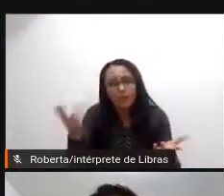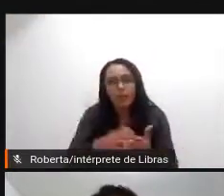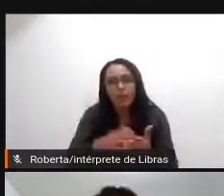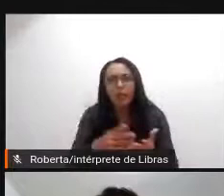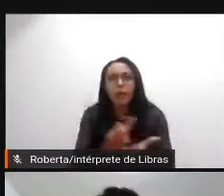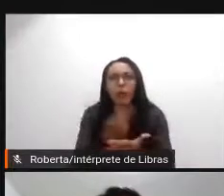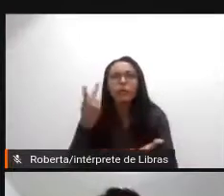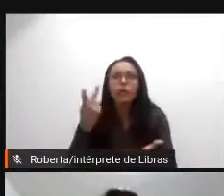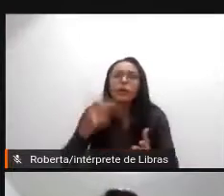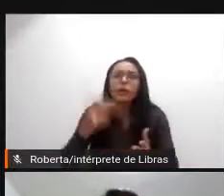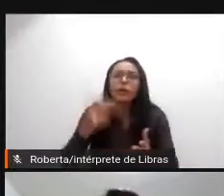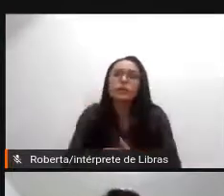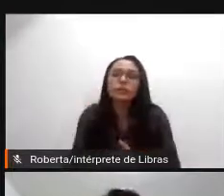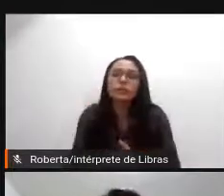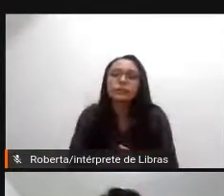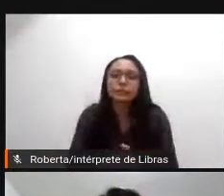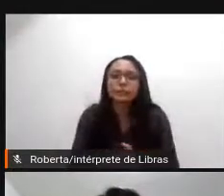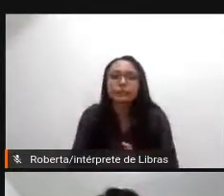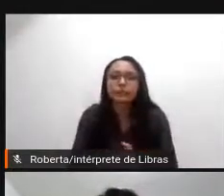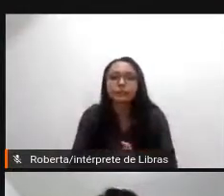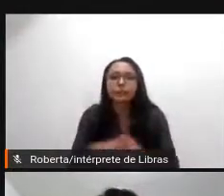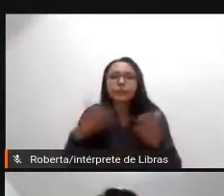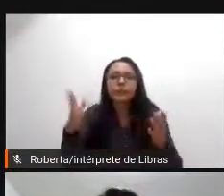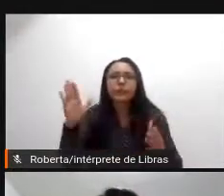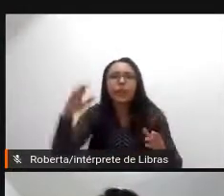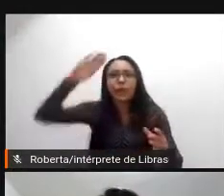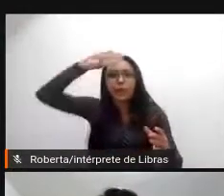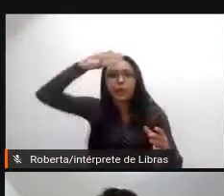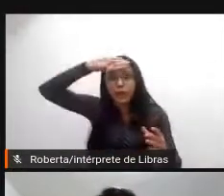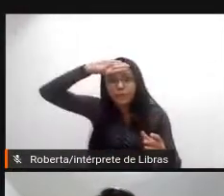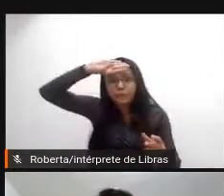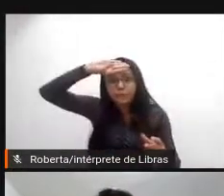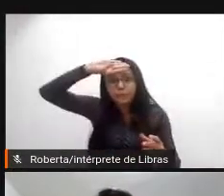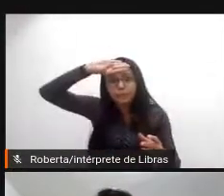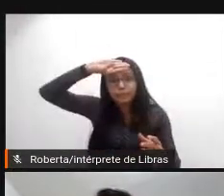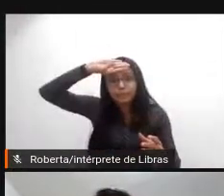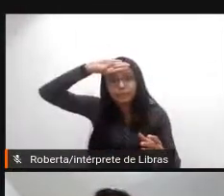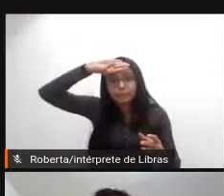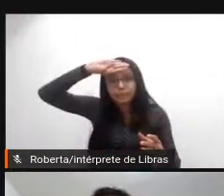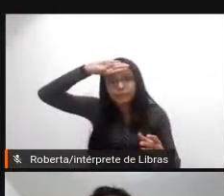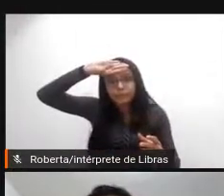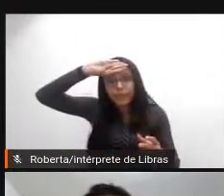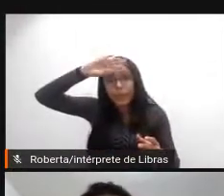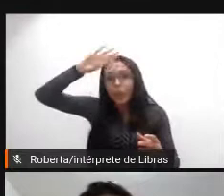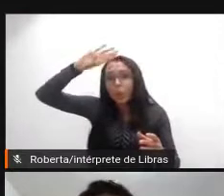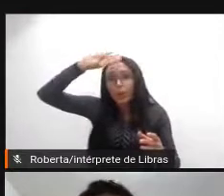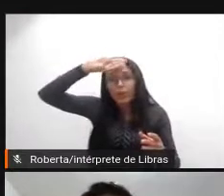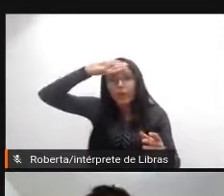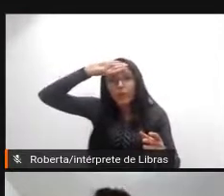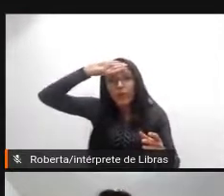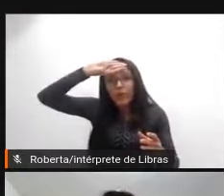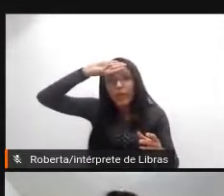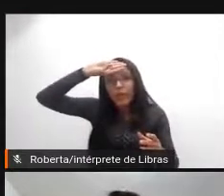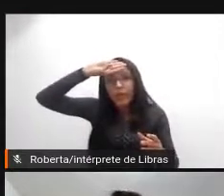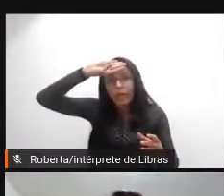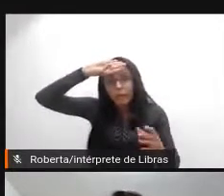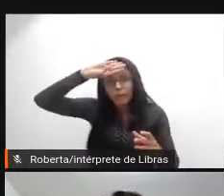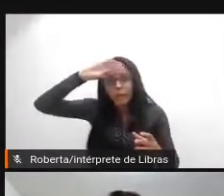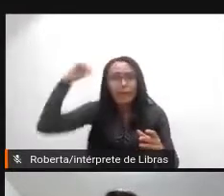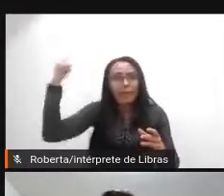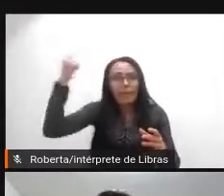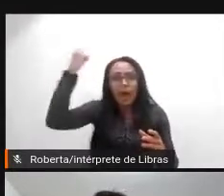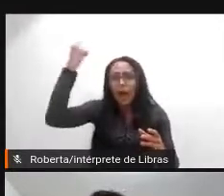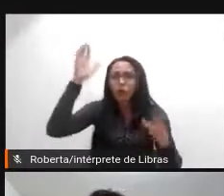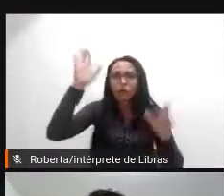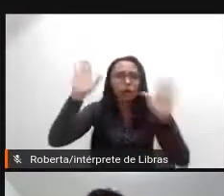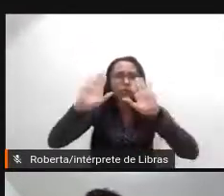comuns e evidentes é a febre. Não é uma febre tão alta assim. Existem pessoas que têm uma